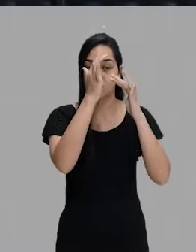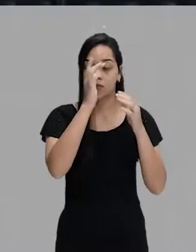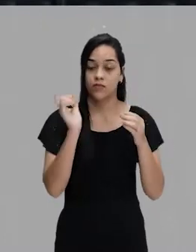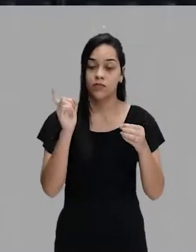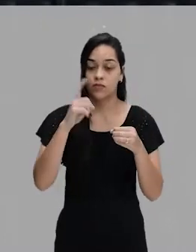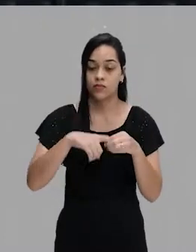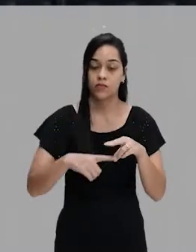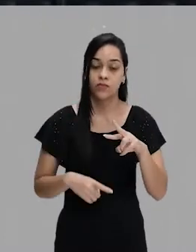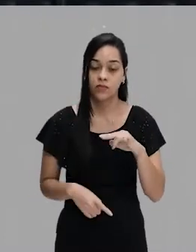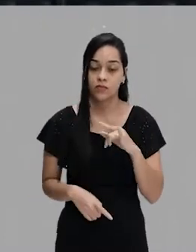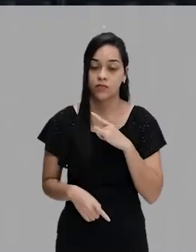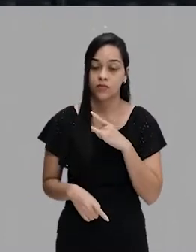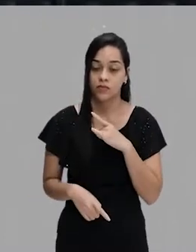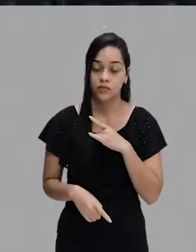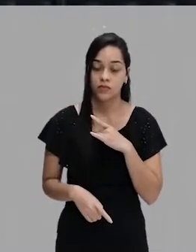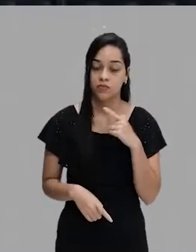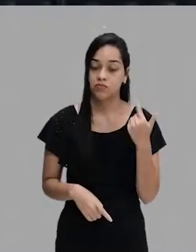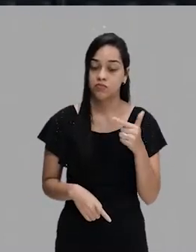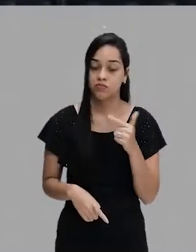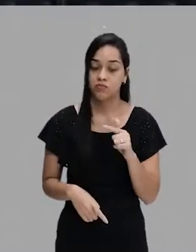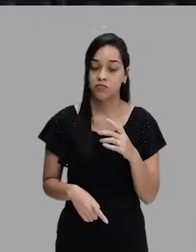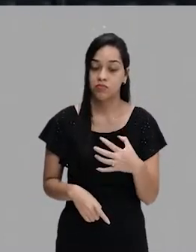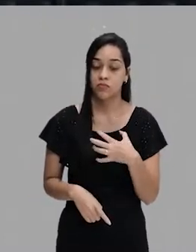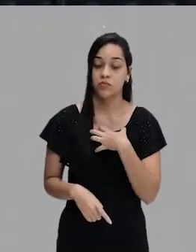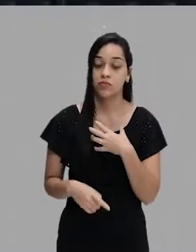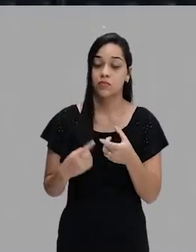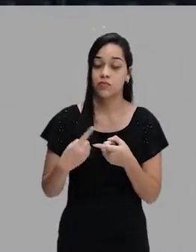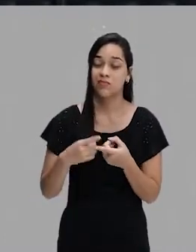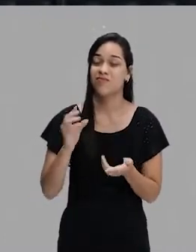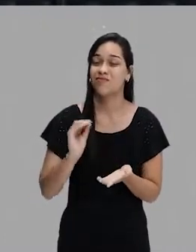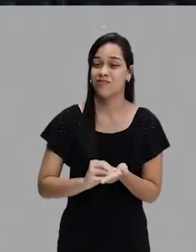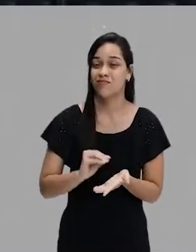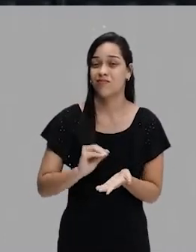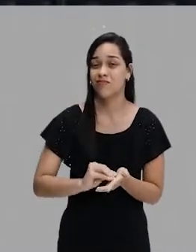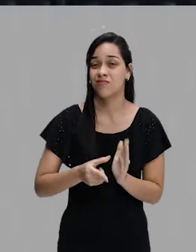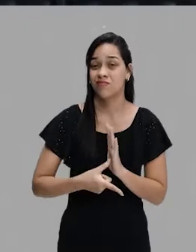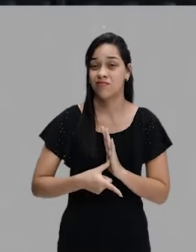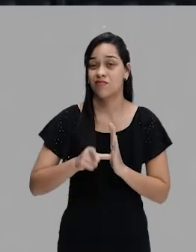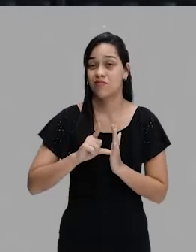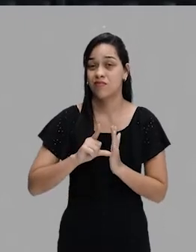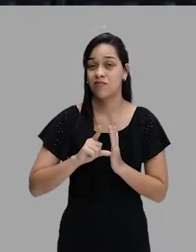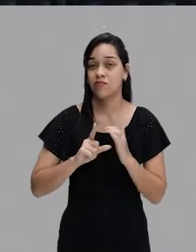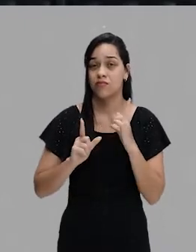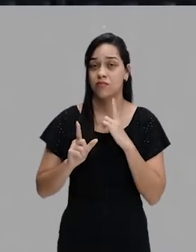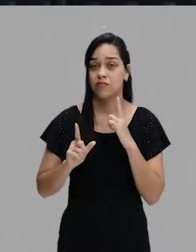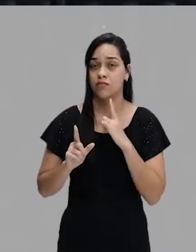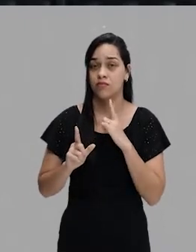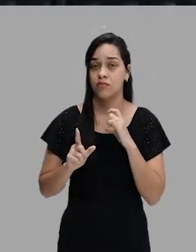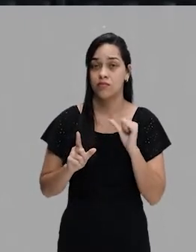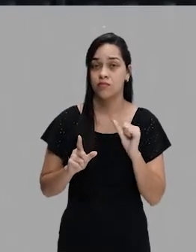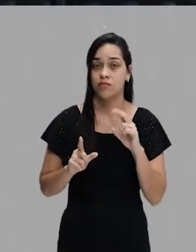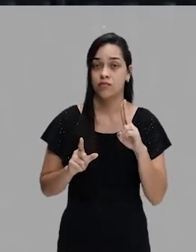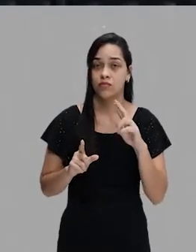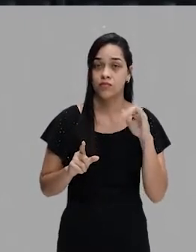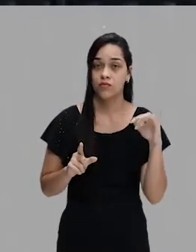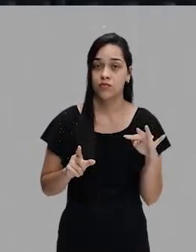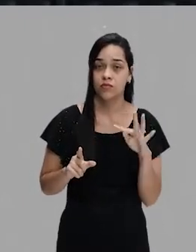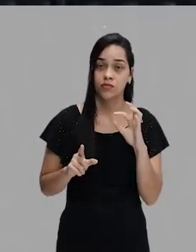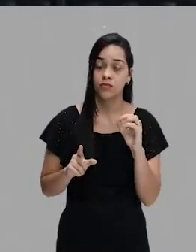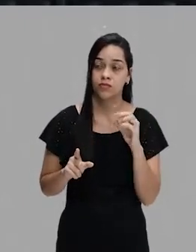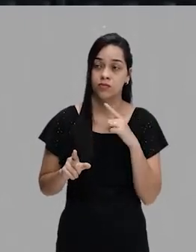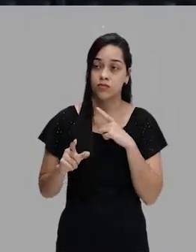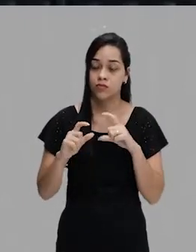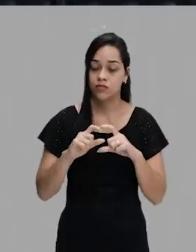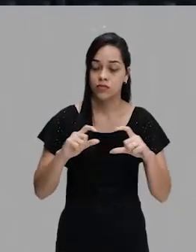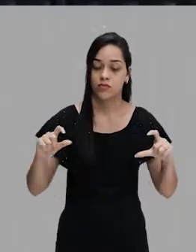vai ficar contextualmente sem sentido, porque falta alguma coisa antes. Falta o sujeito para esta